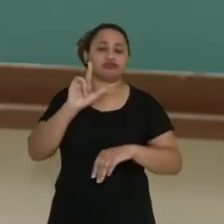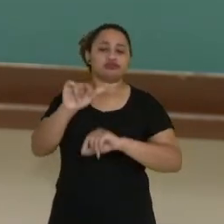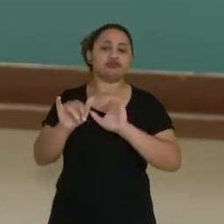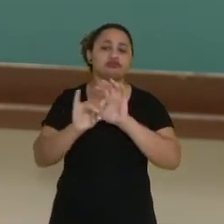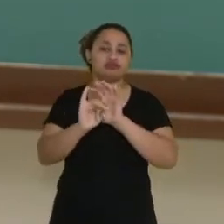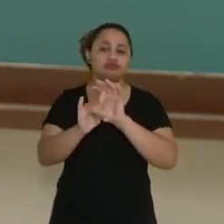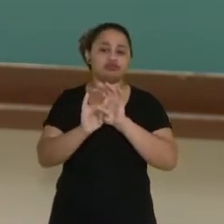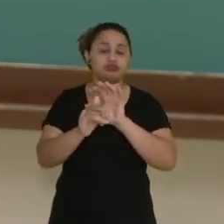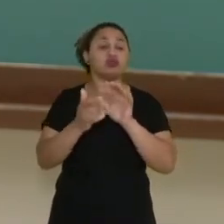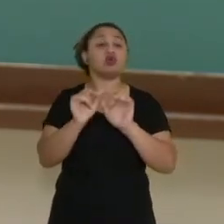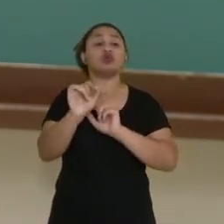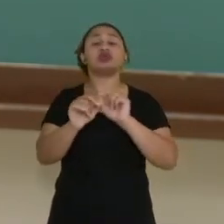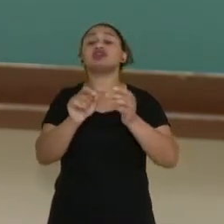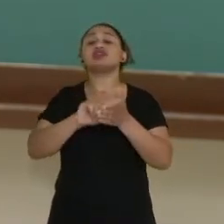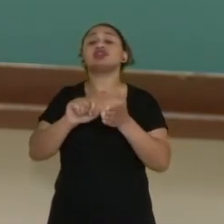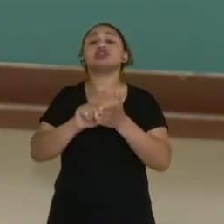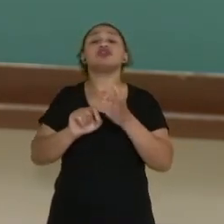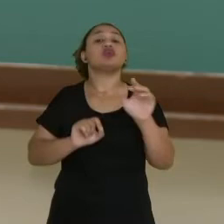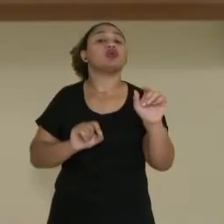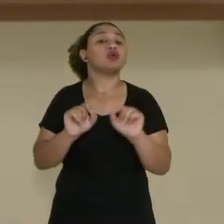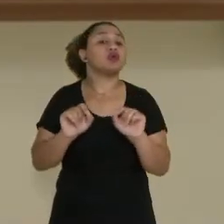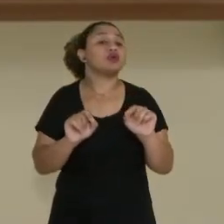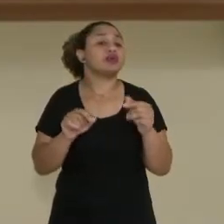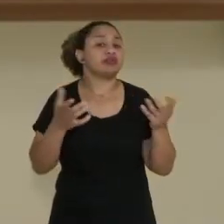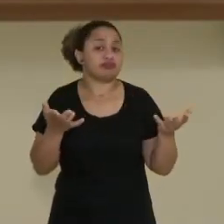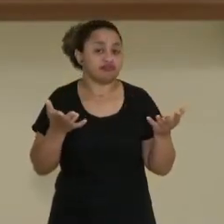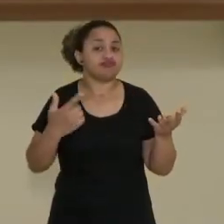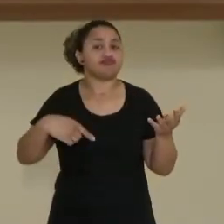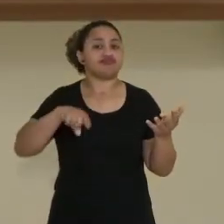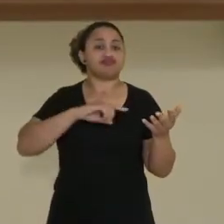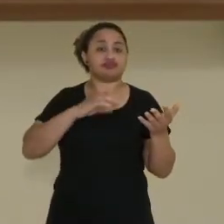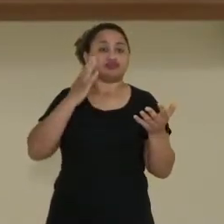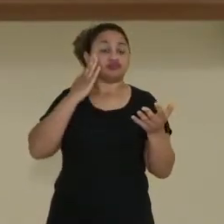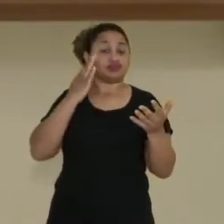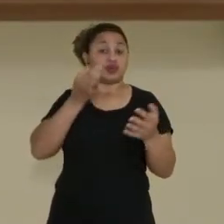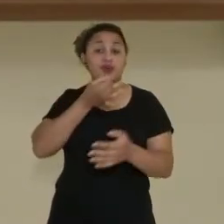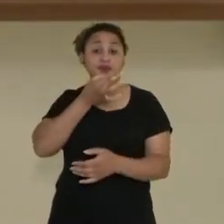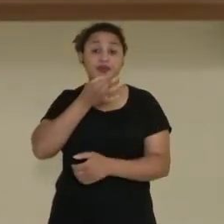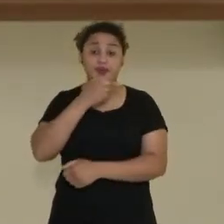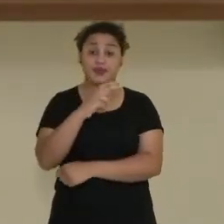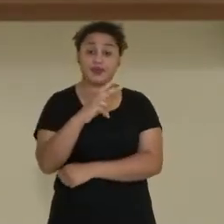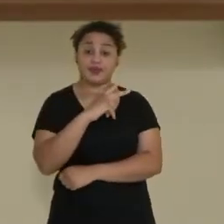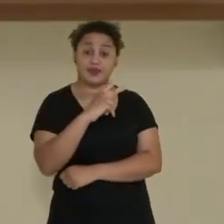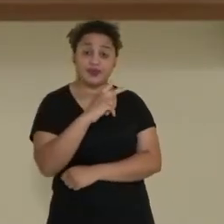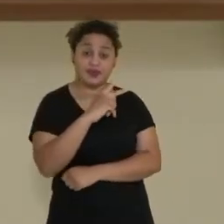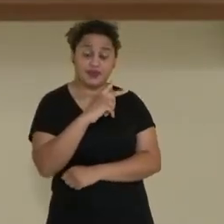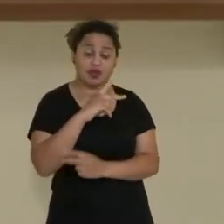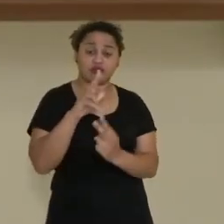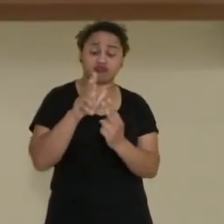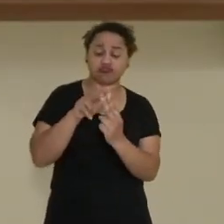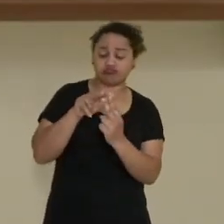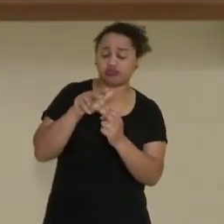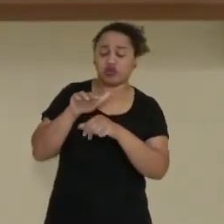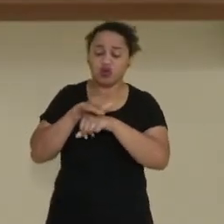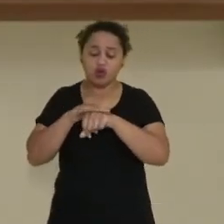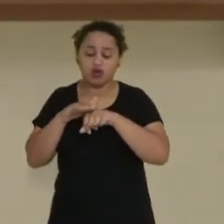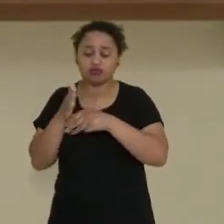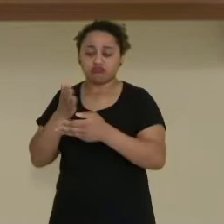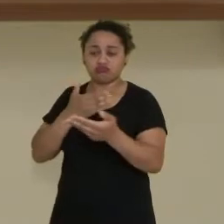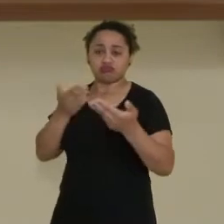4 linhas, colocando opinião? Sabemos que é o quê? Uma opinião pessoal, né? A dupla conversou,